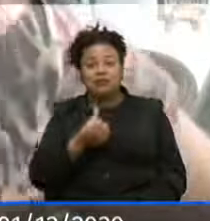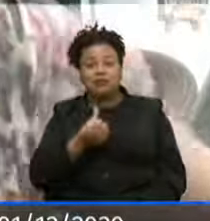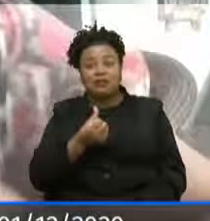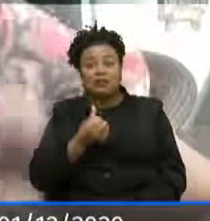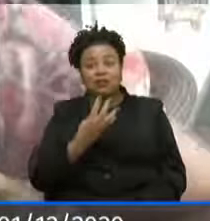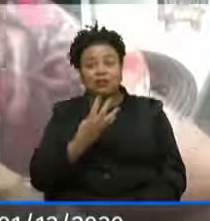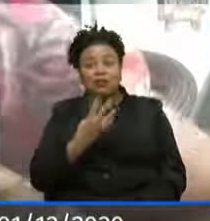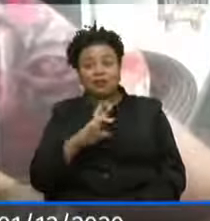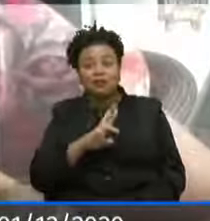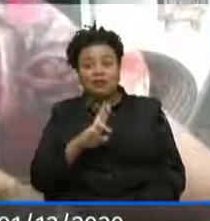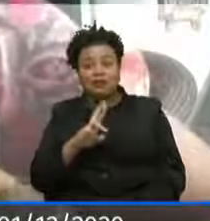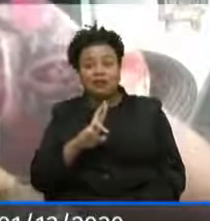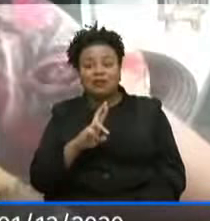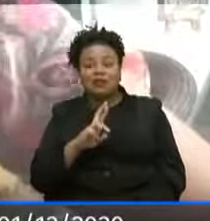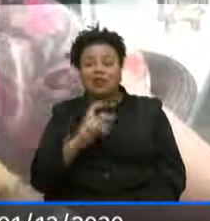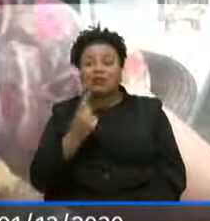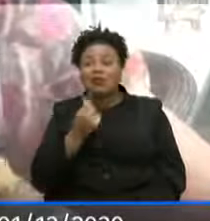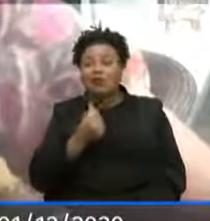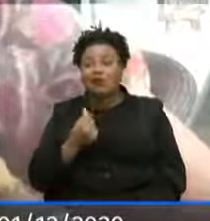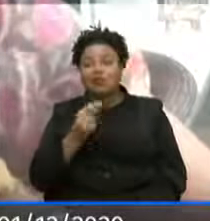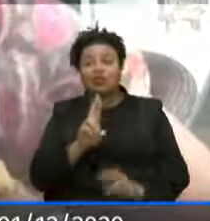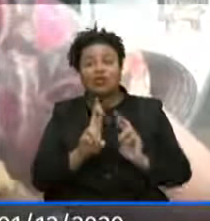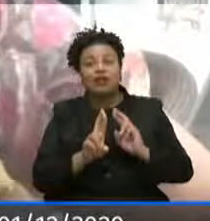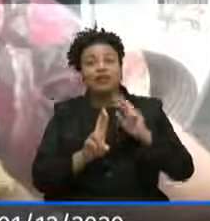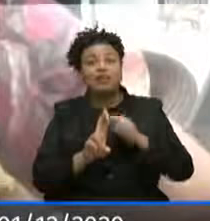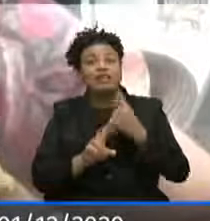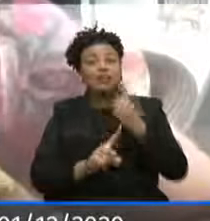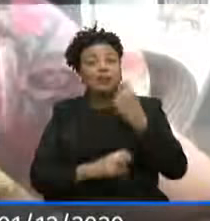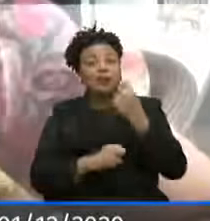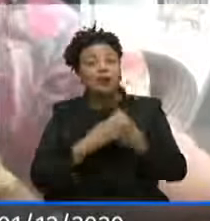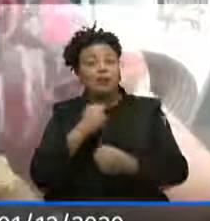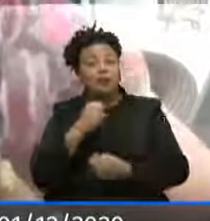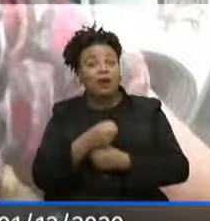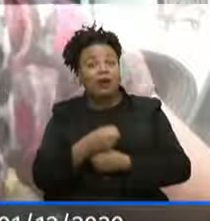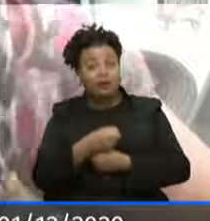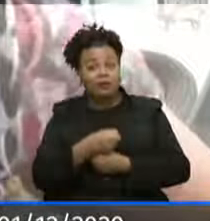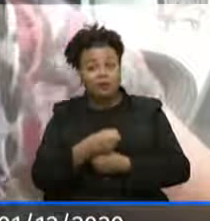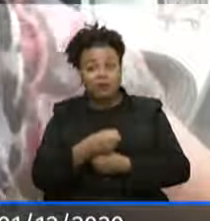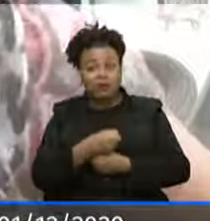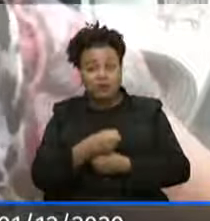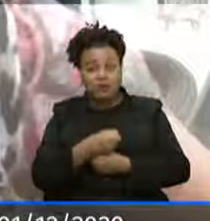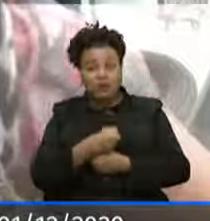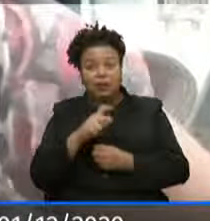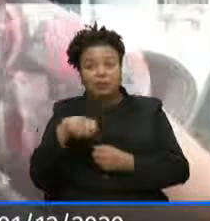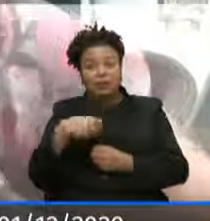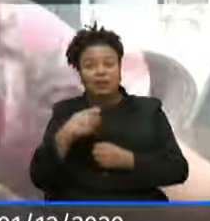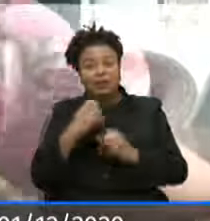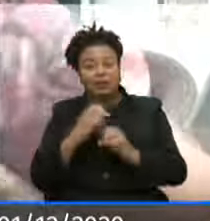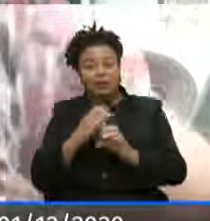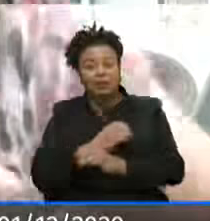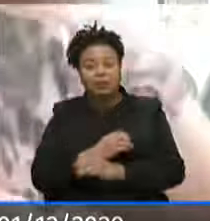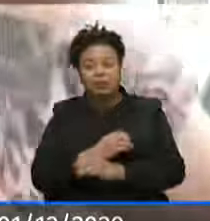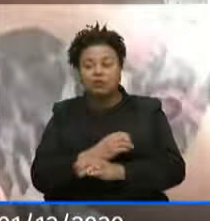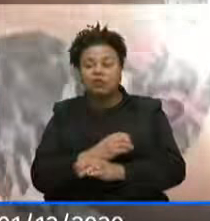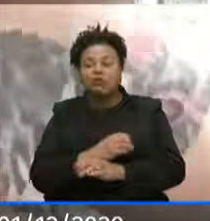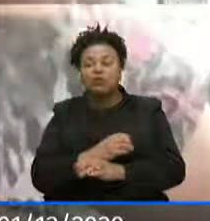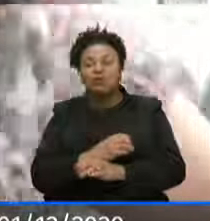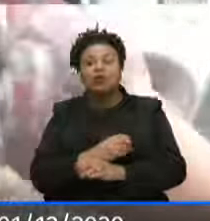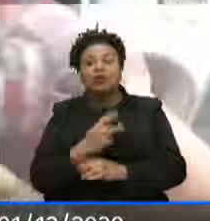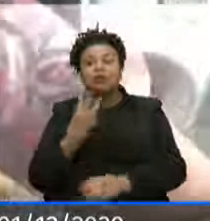R$ 3.643,00, que é o valor referência para o ano de 2020, que está concluindo,